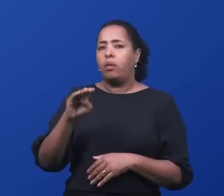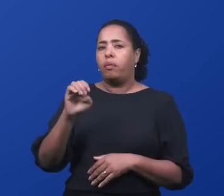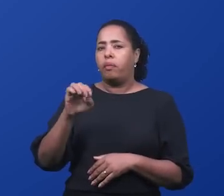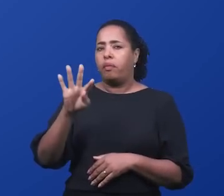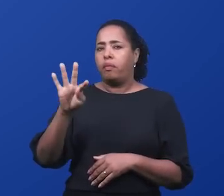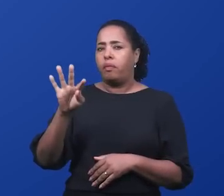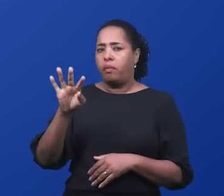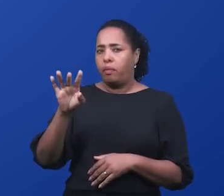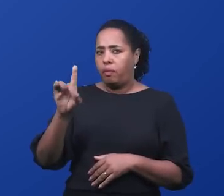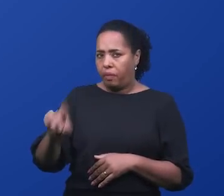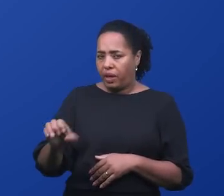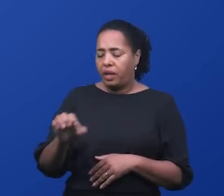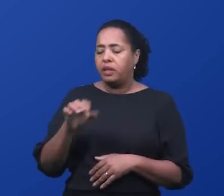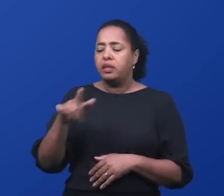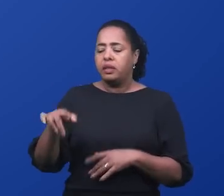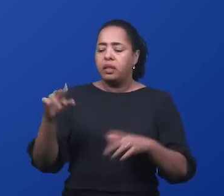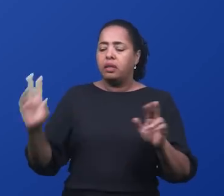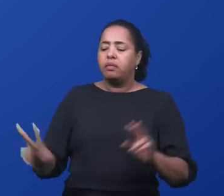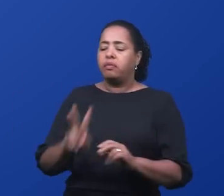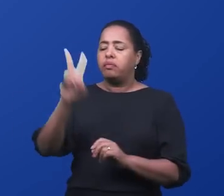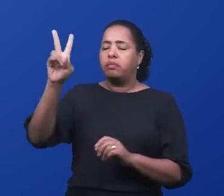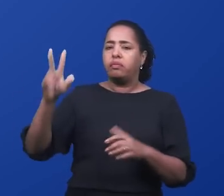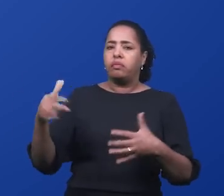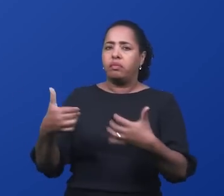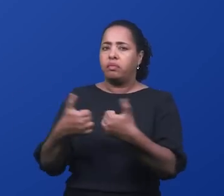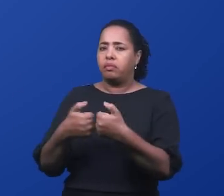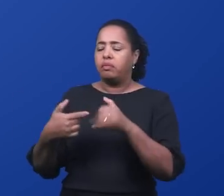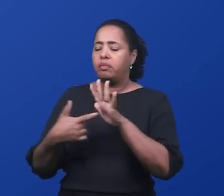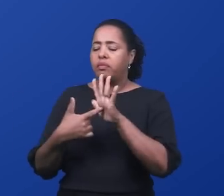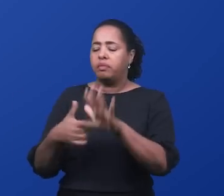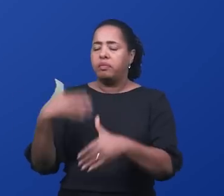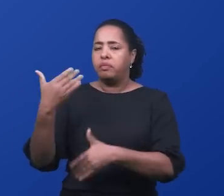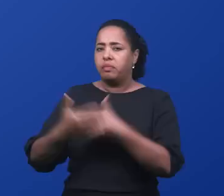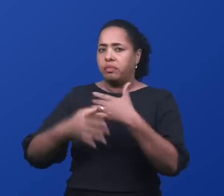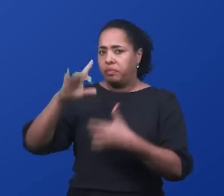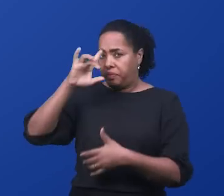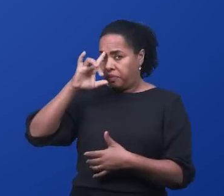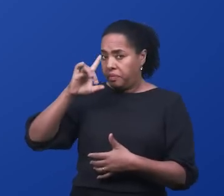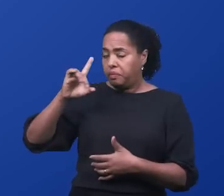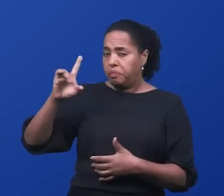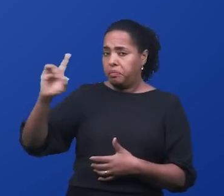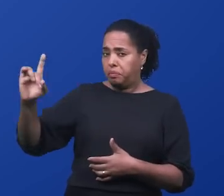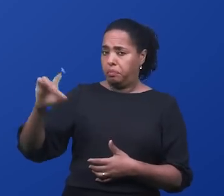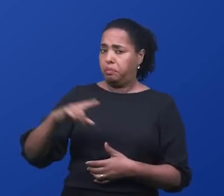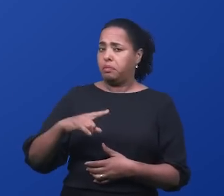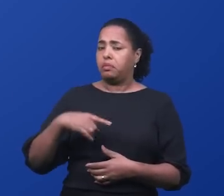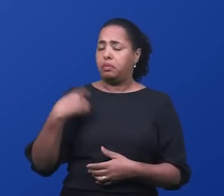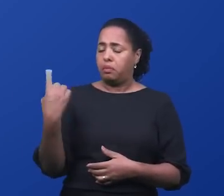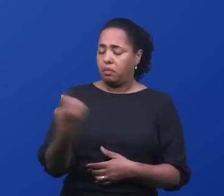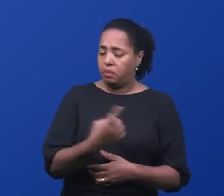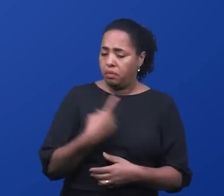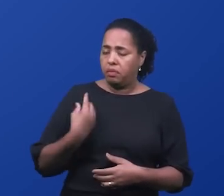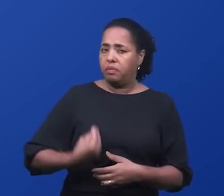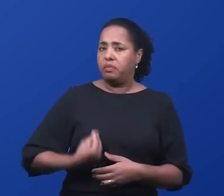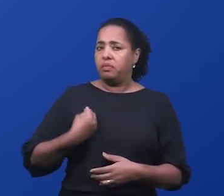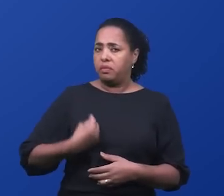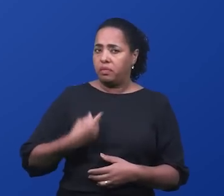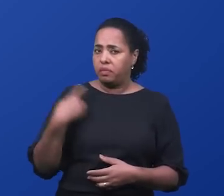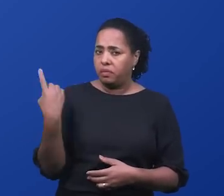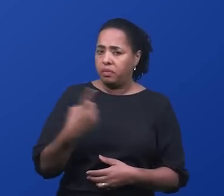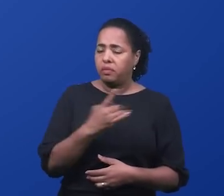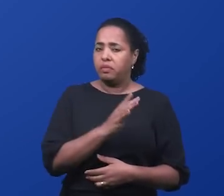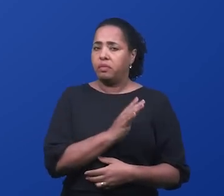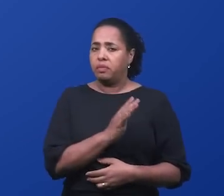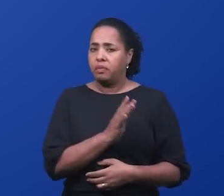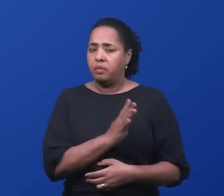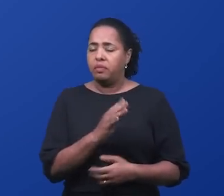ele valorizou a arca. A arca fala ali da presença de Deus em nosso meio, no nosso